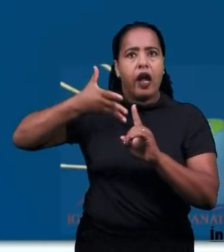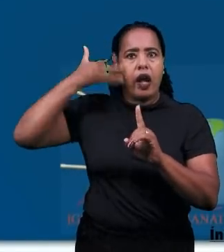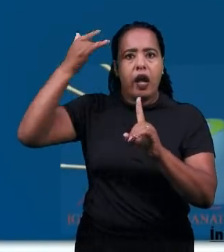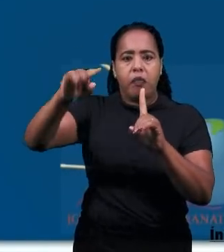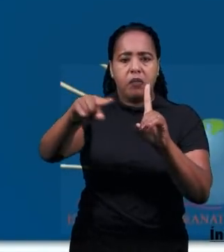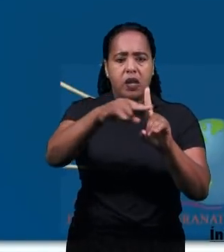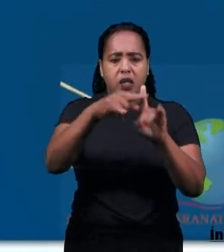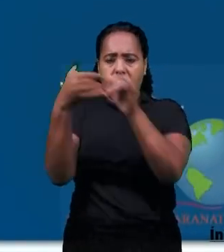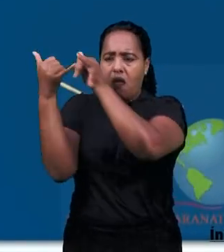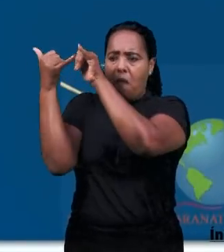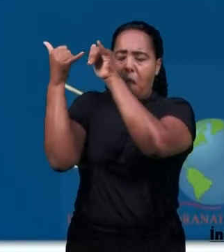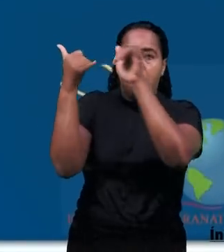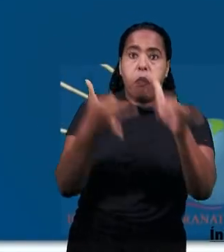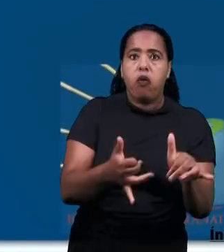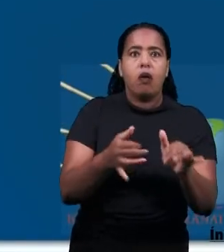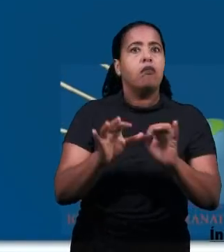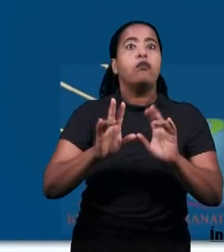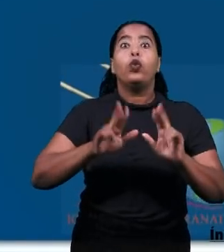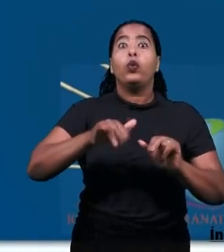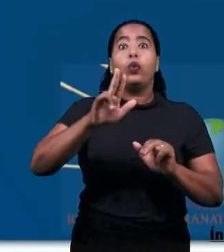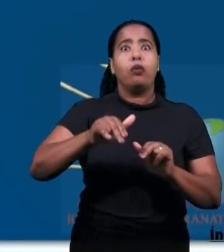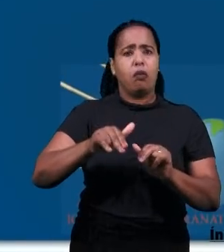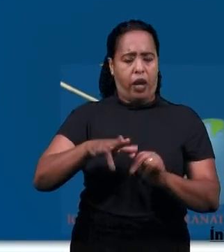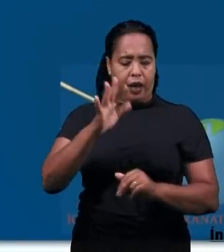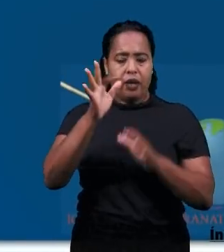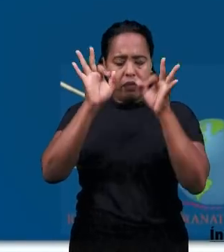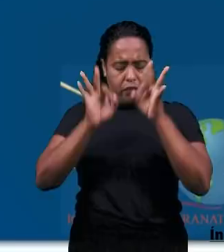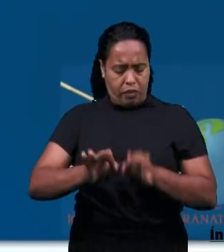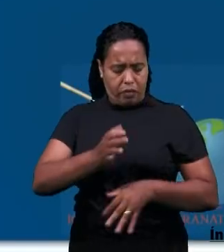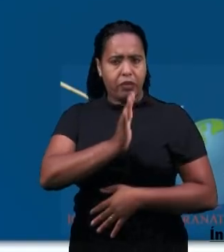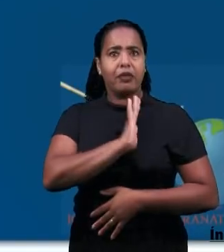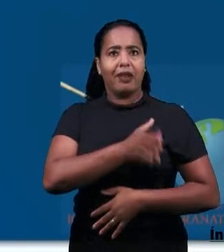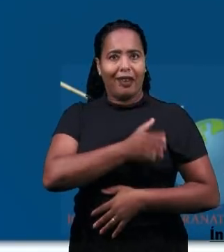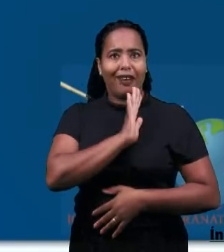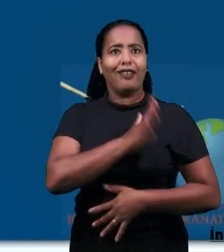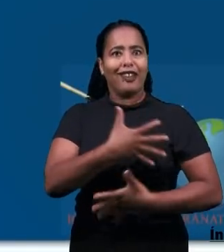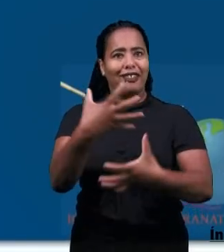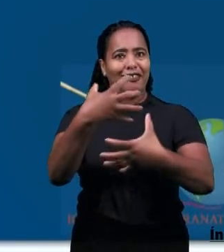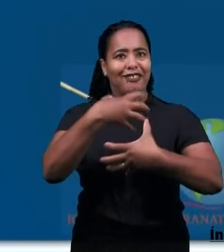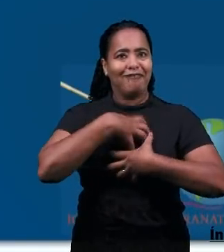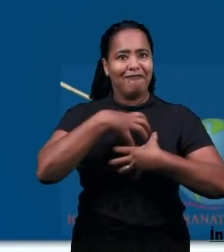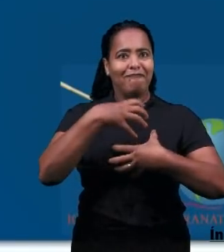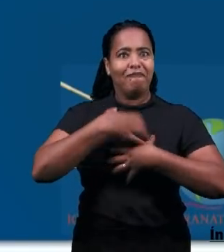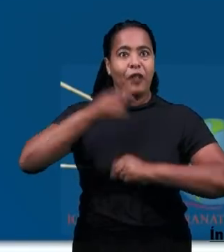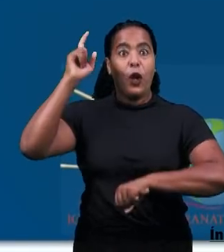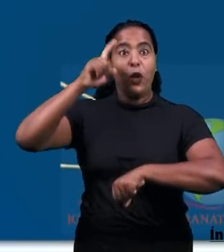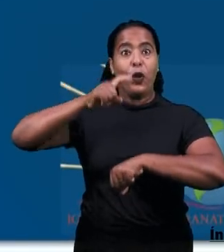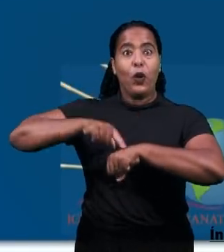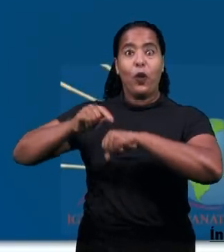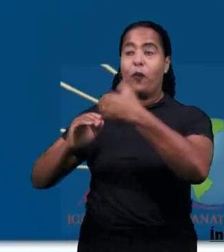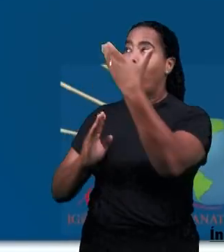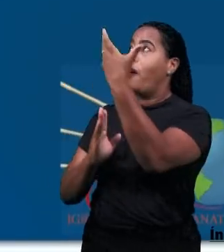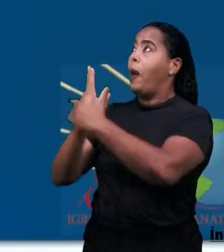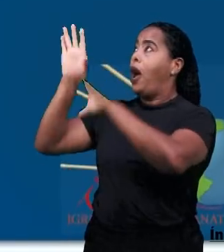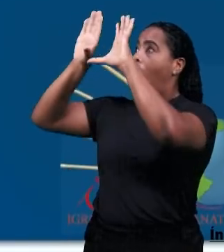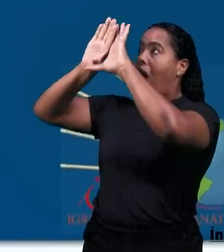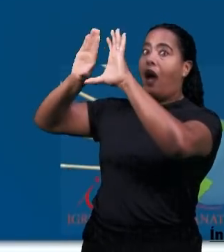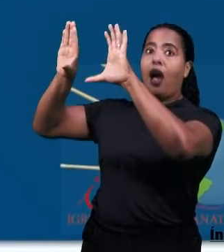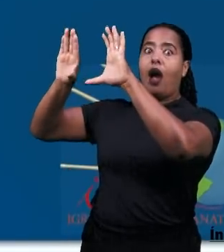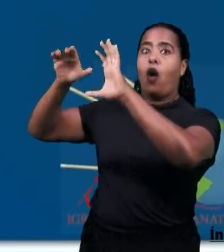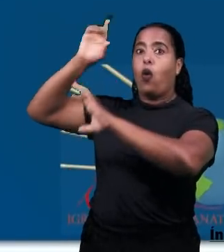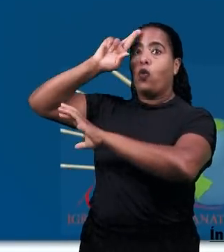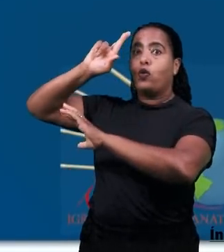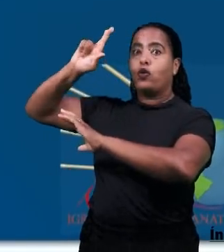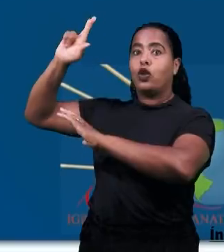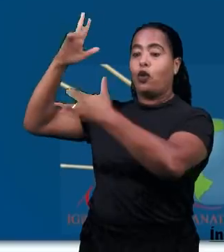deixarei a cruz. Eu tenho a certeza em meu coração de ao chegar ao